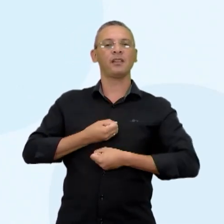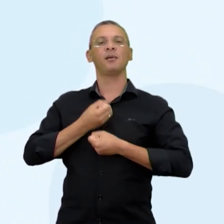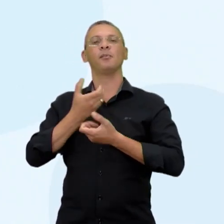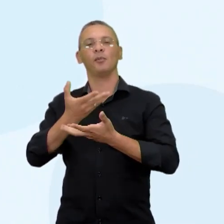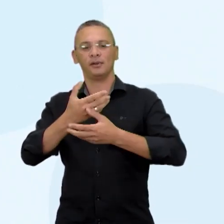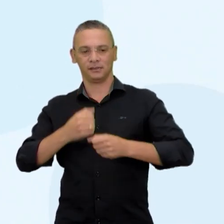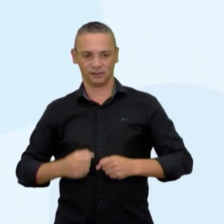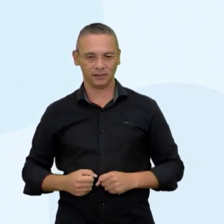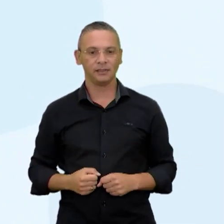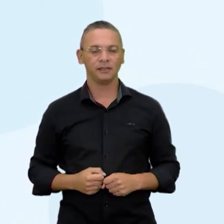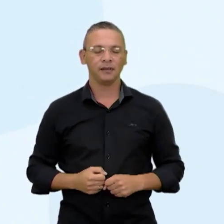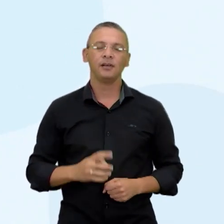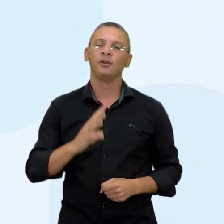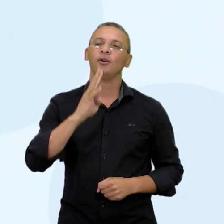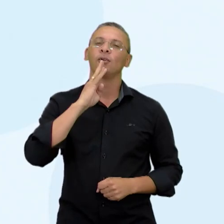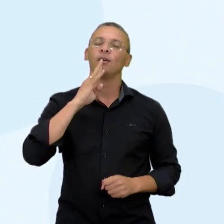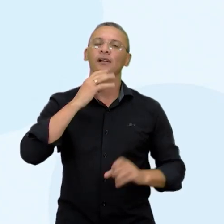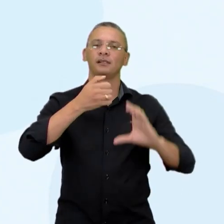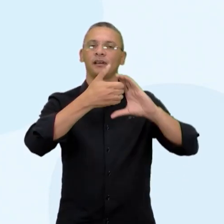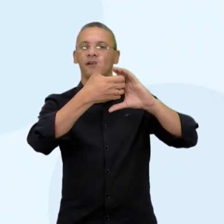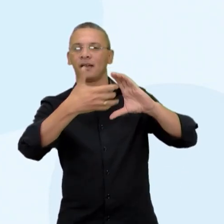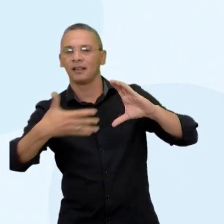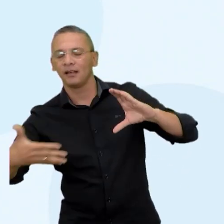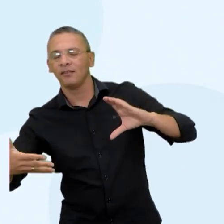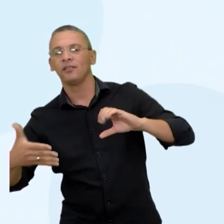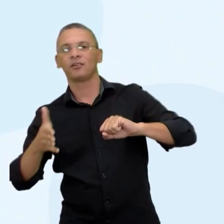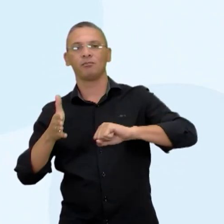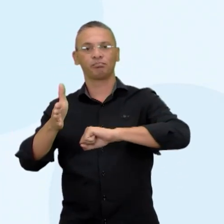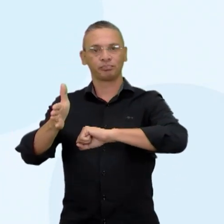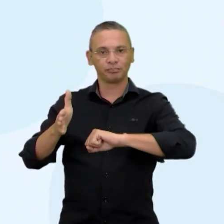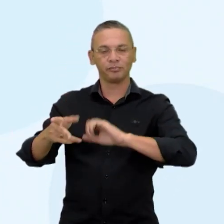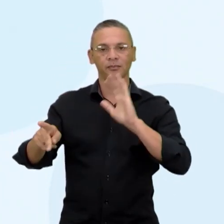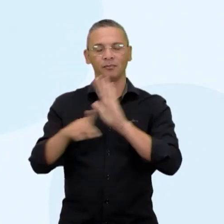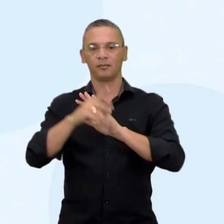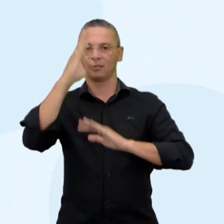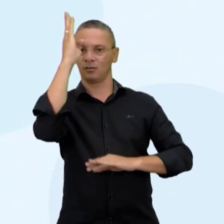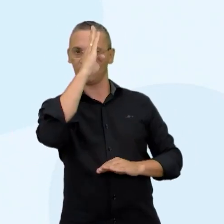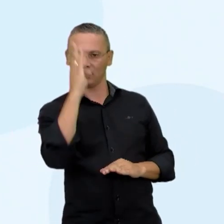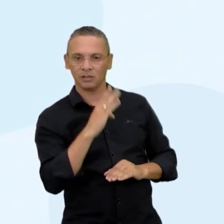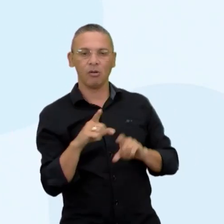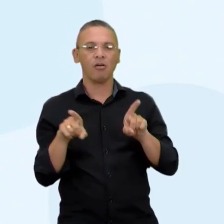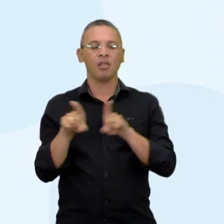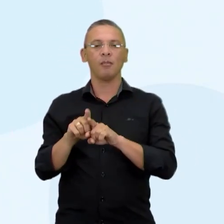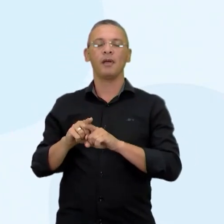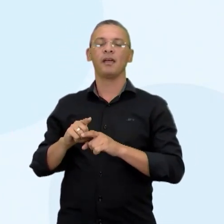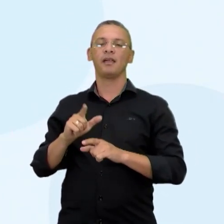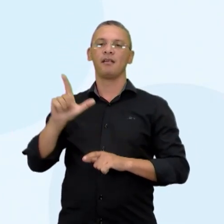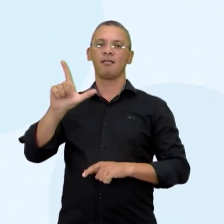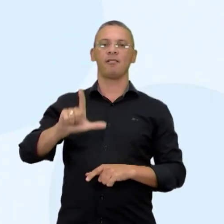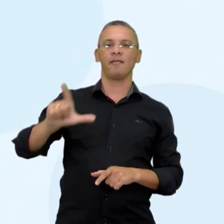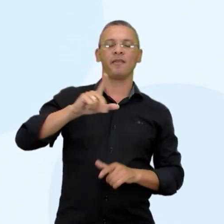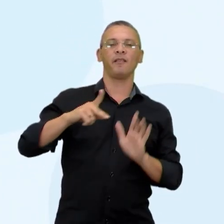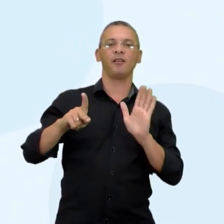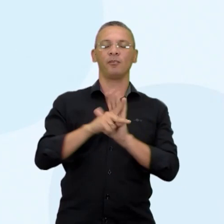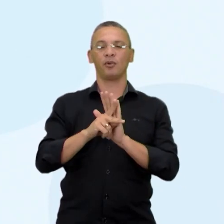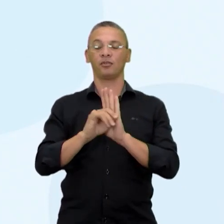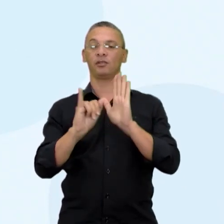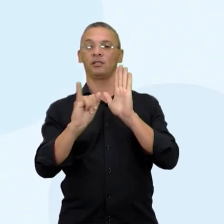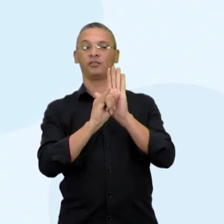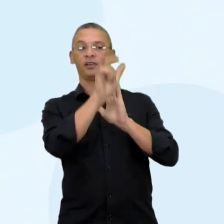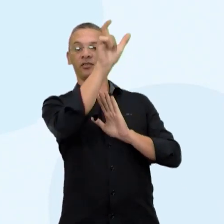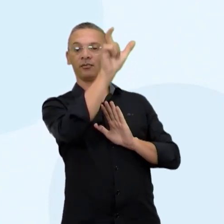contemporânea. Conhecer aspectos do modernismo brasileiro enquanto movimento literário de construção de uma